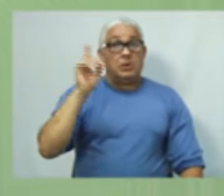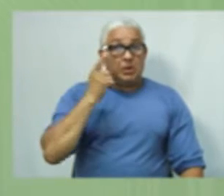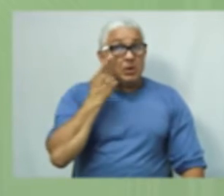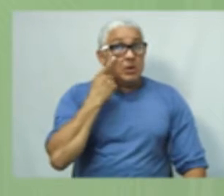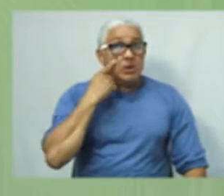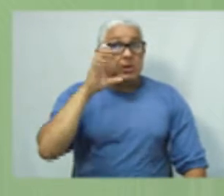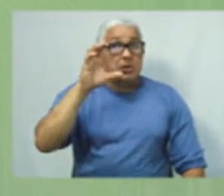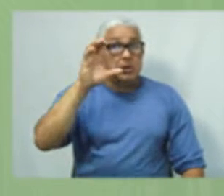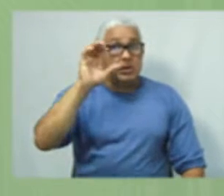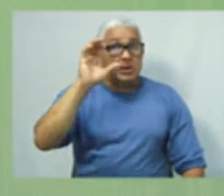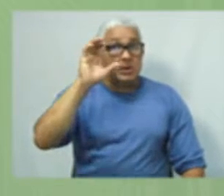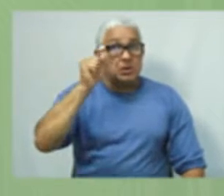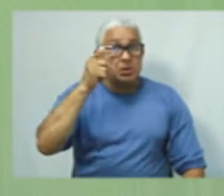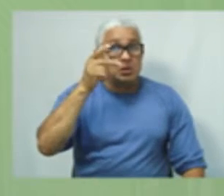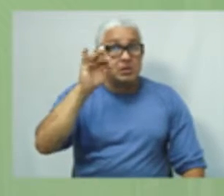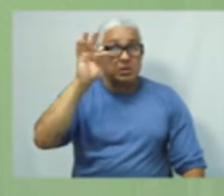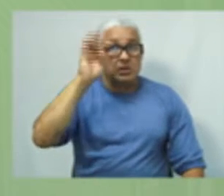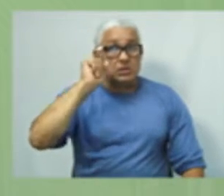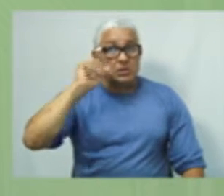nessa dica.